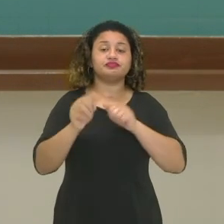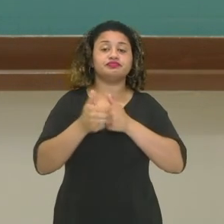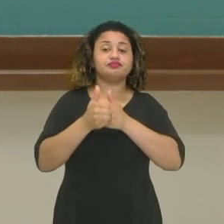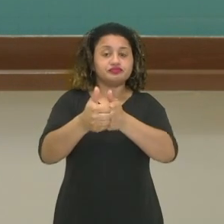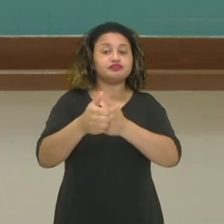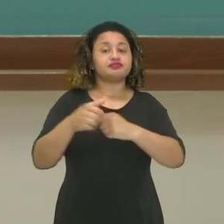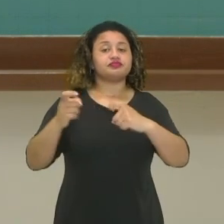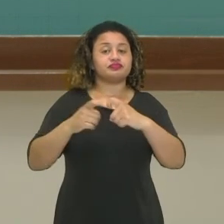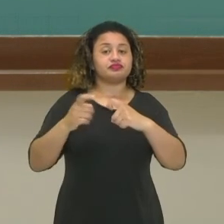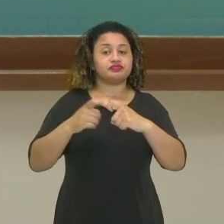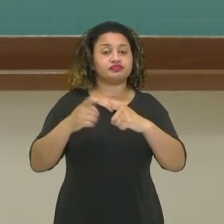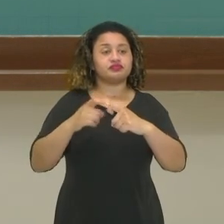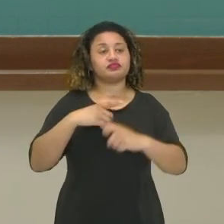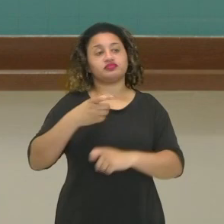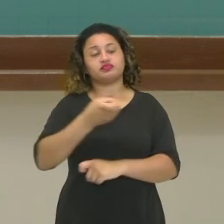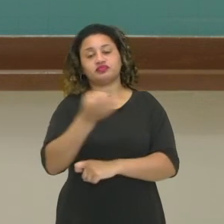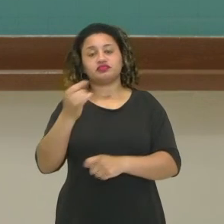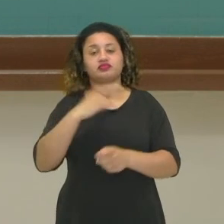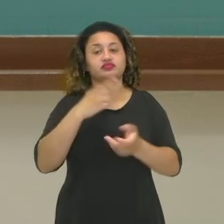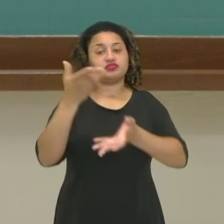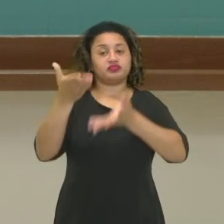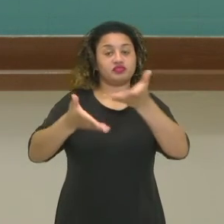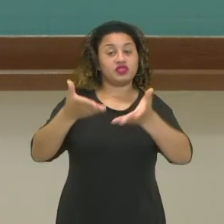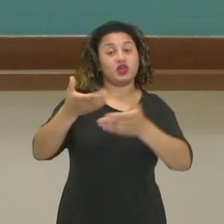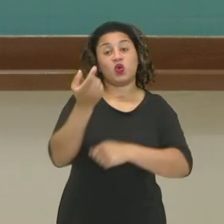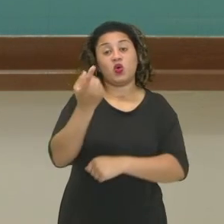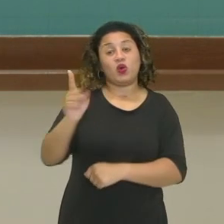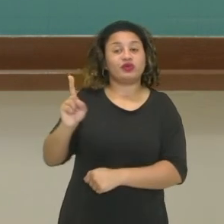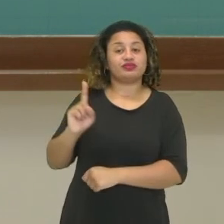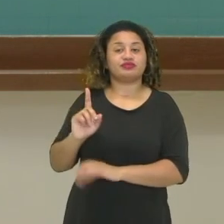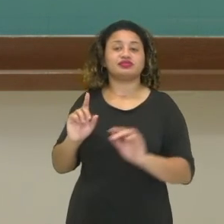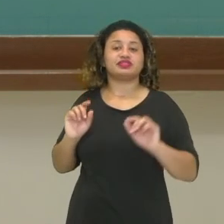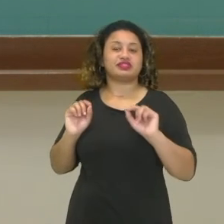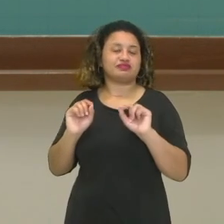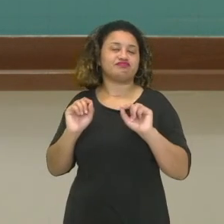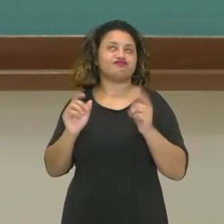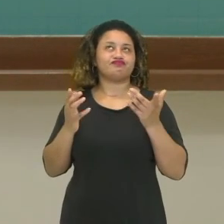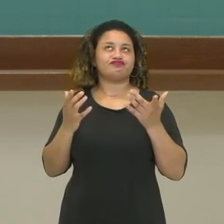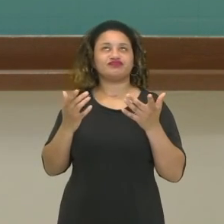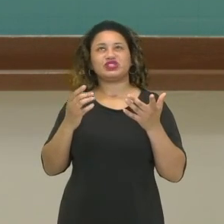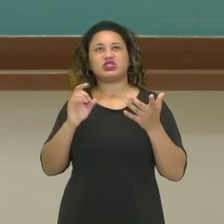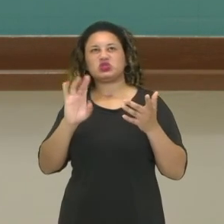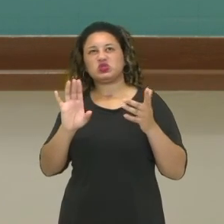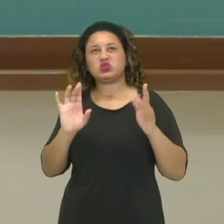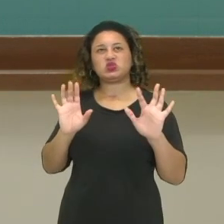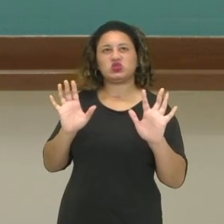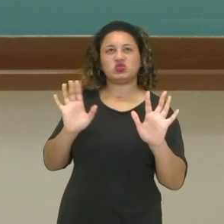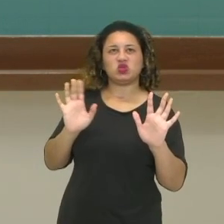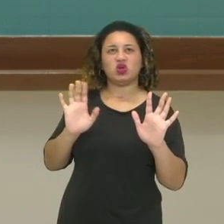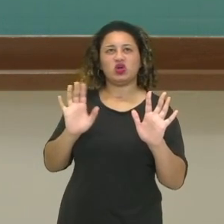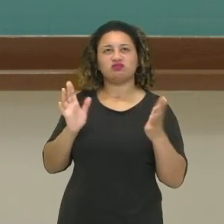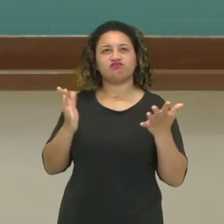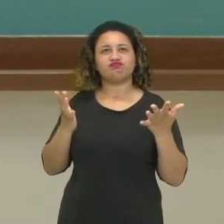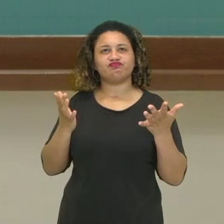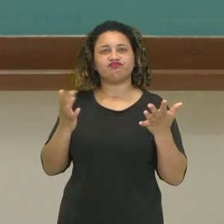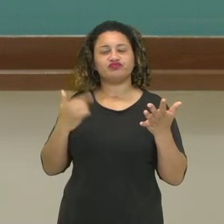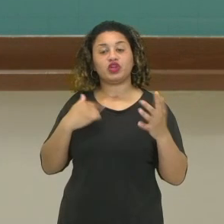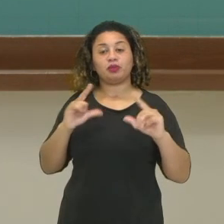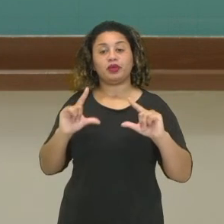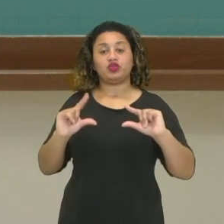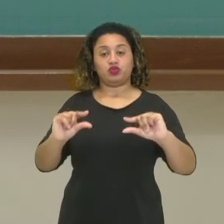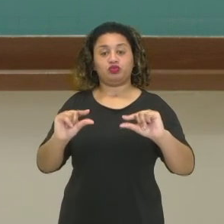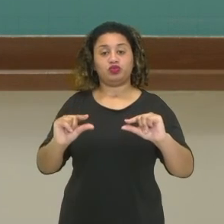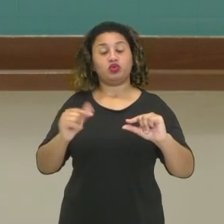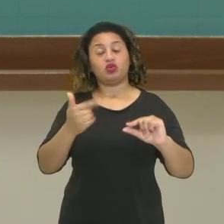médico, e algumas têm tratamento, outras têm só para amenizar,